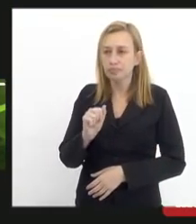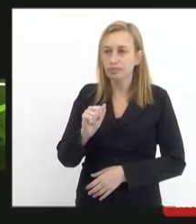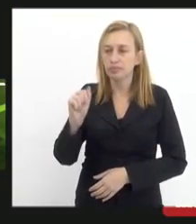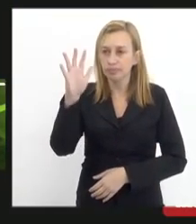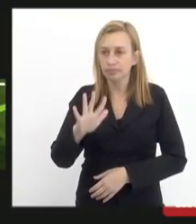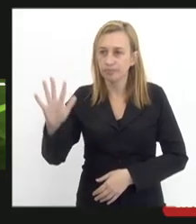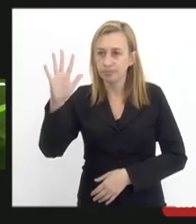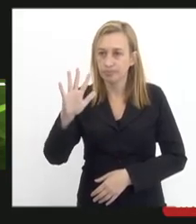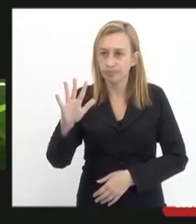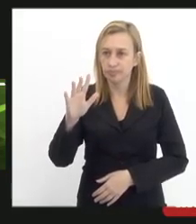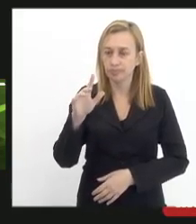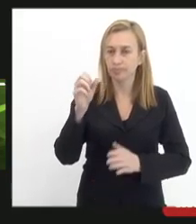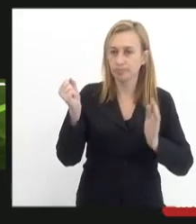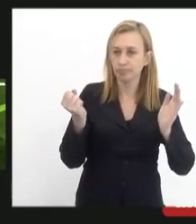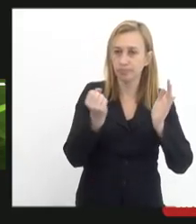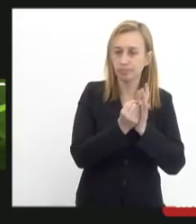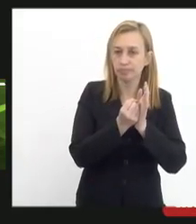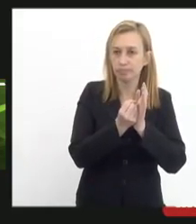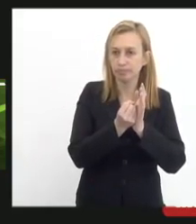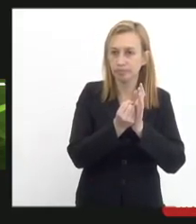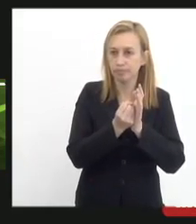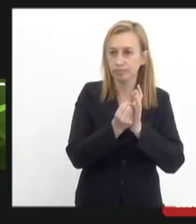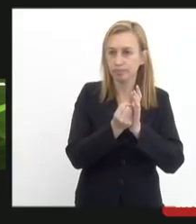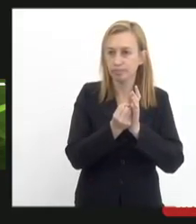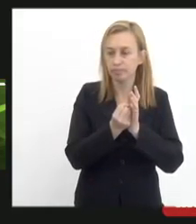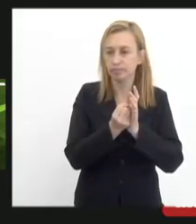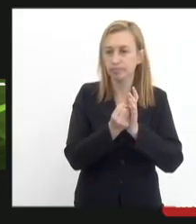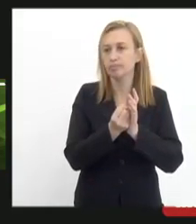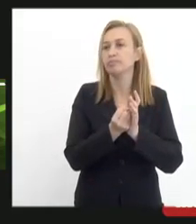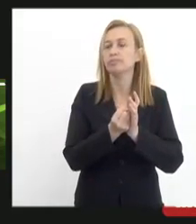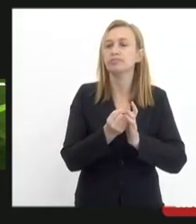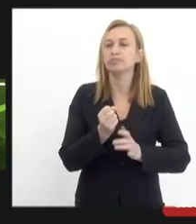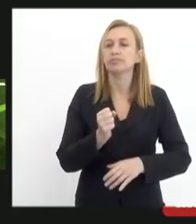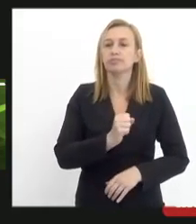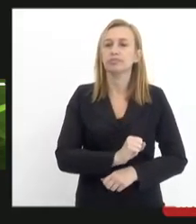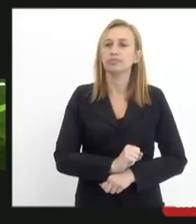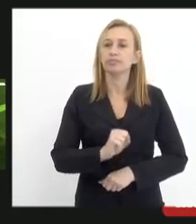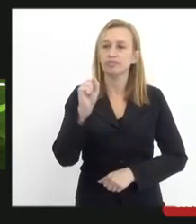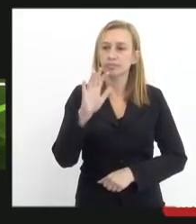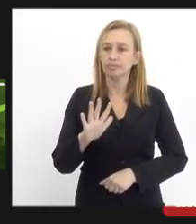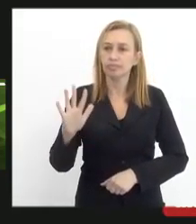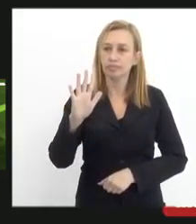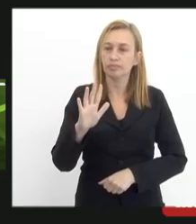Imaterial, ele foi instituído em 2000,